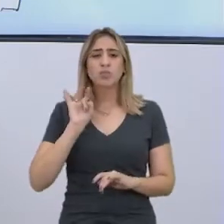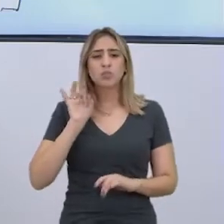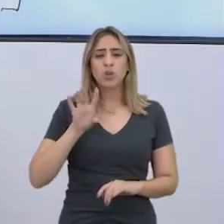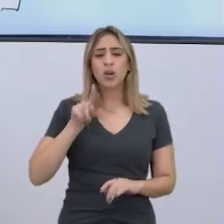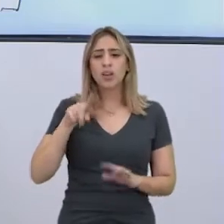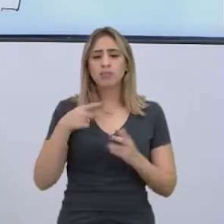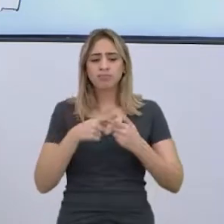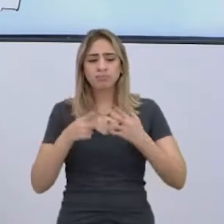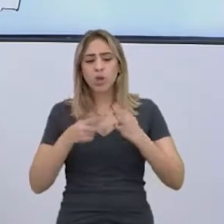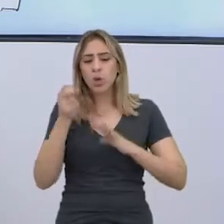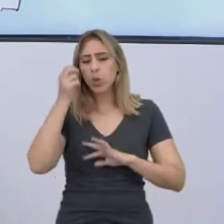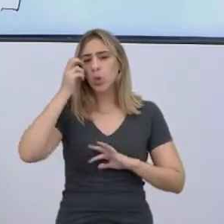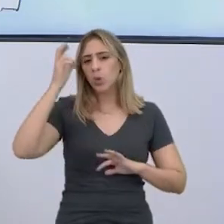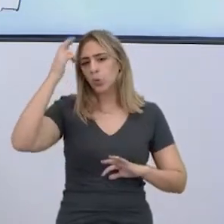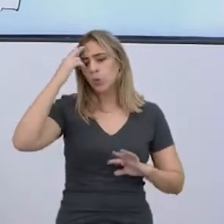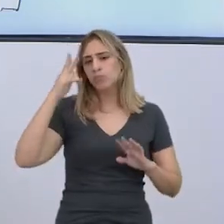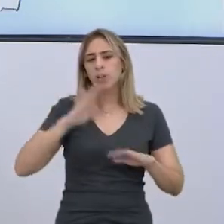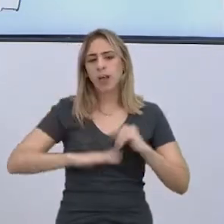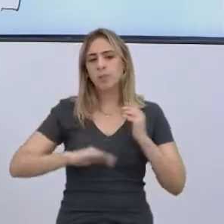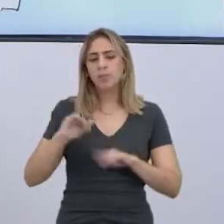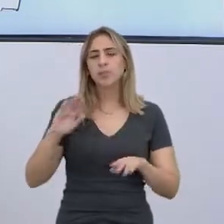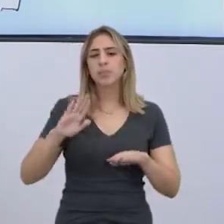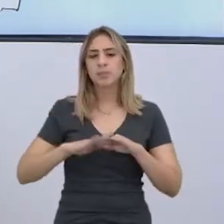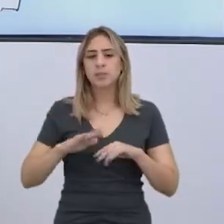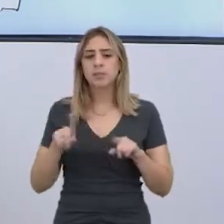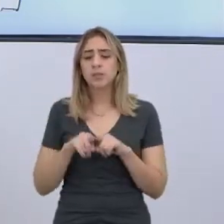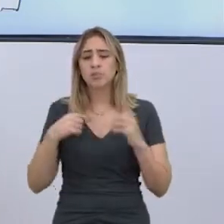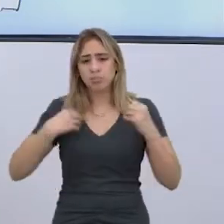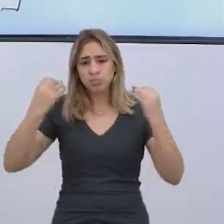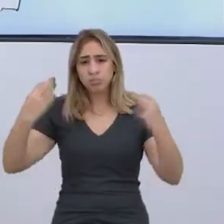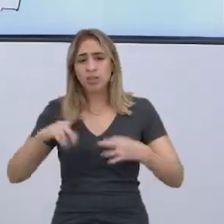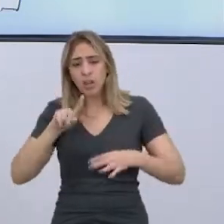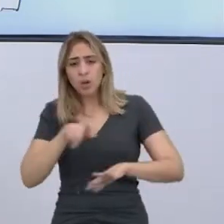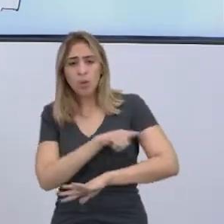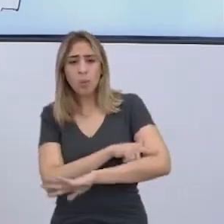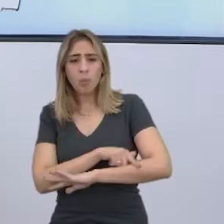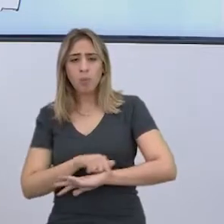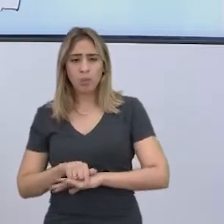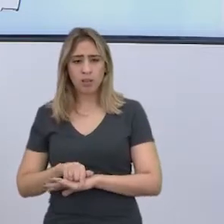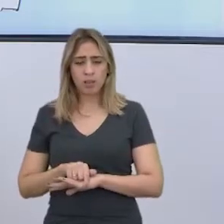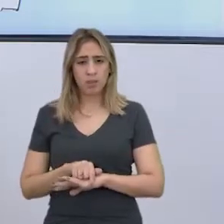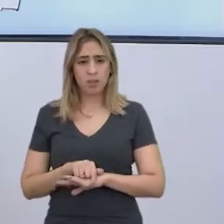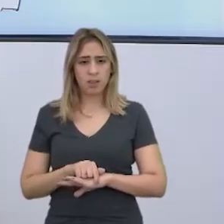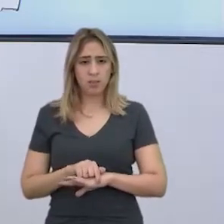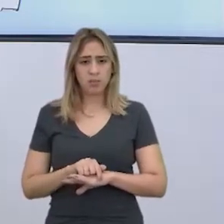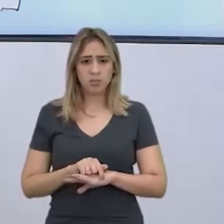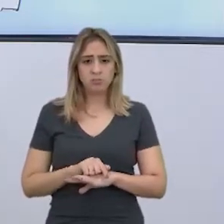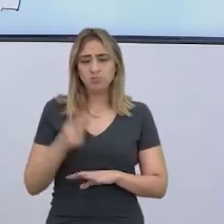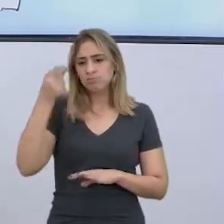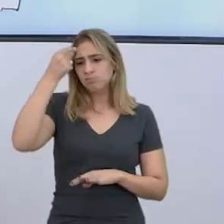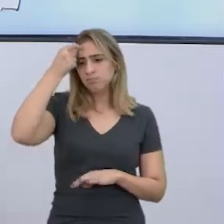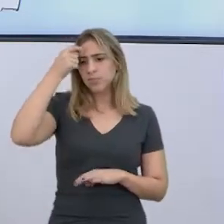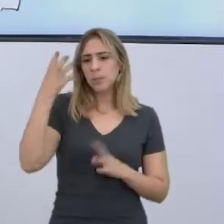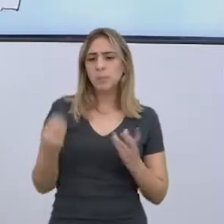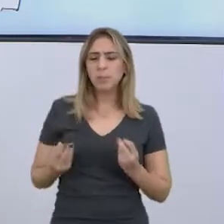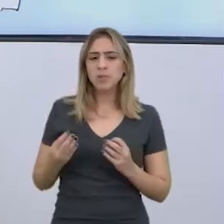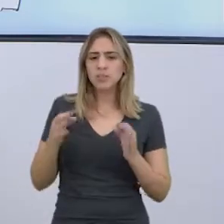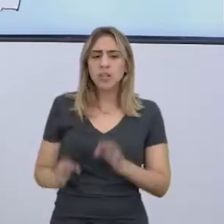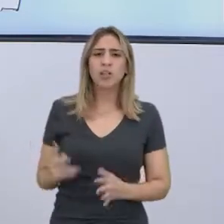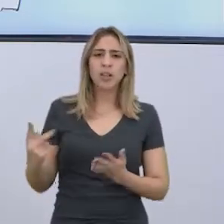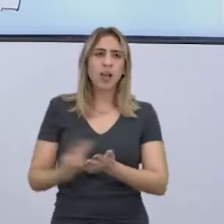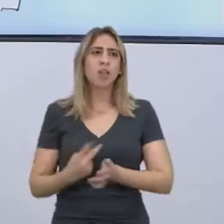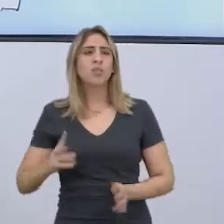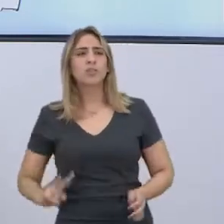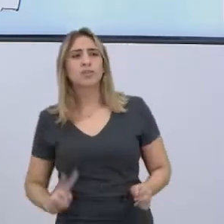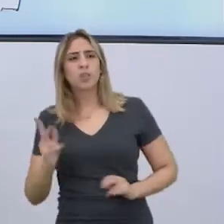são elementos culturais de hábitos que eu diga de comportamentos, de noções, muitas vezes, de certo e errado,